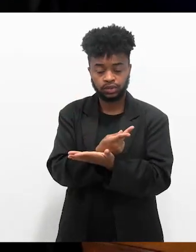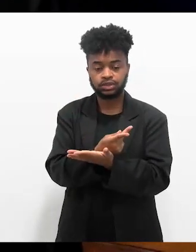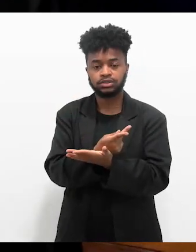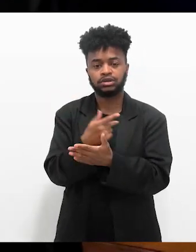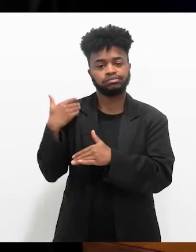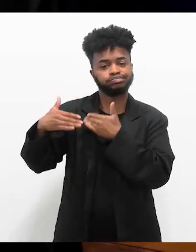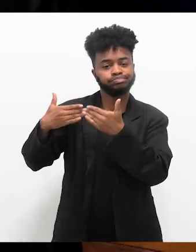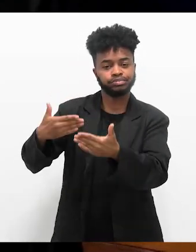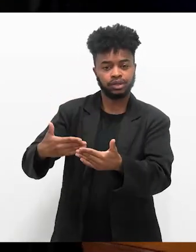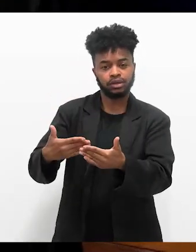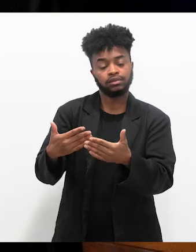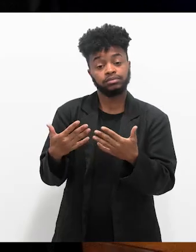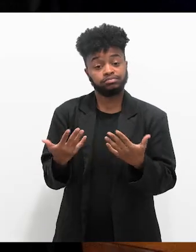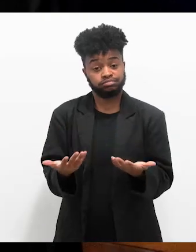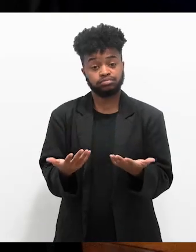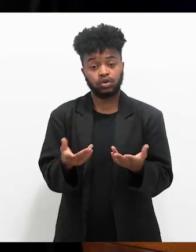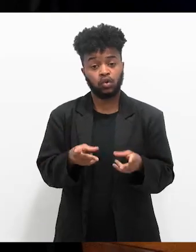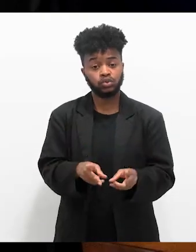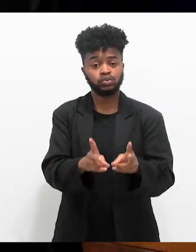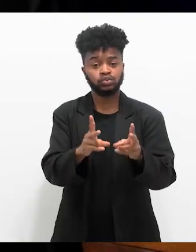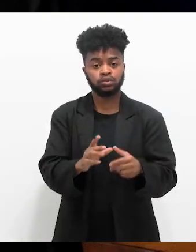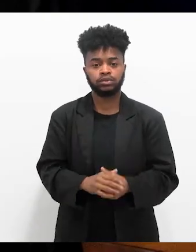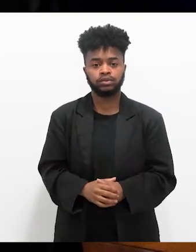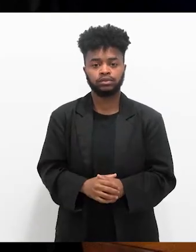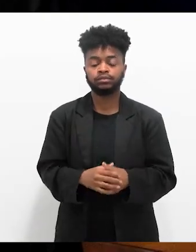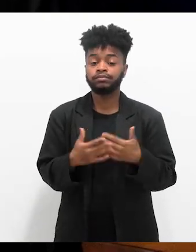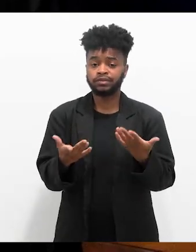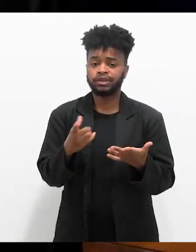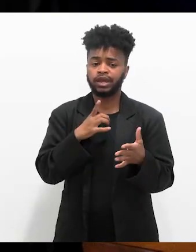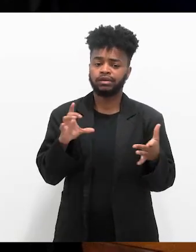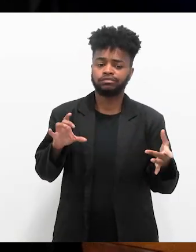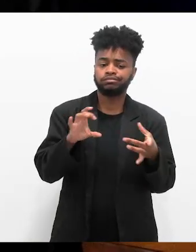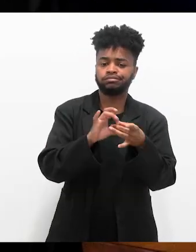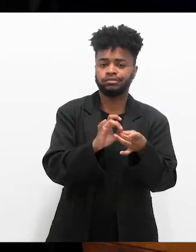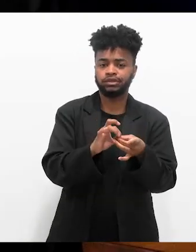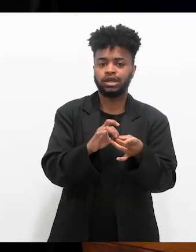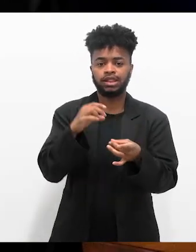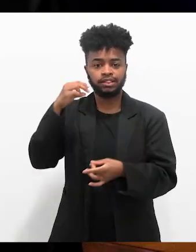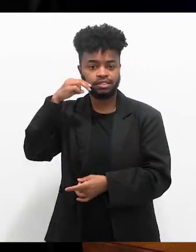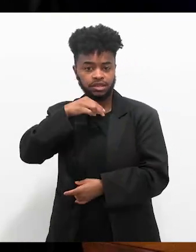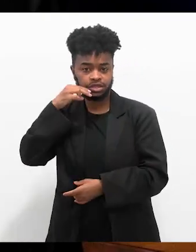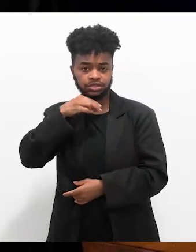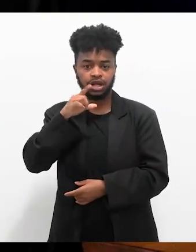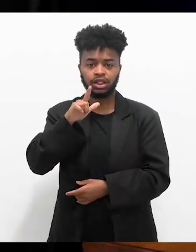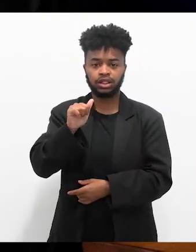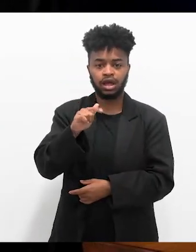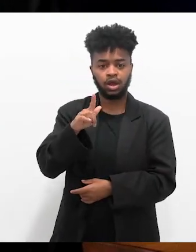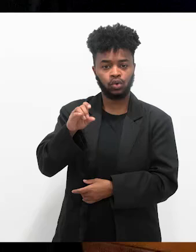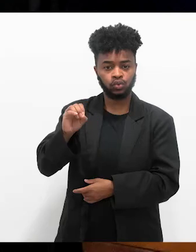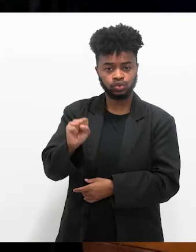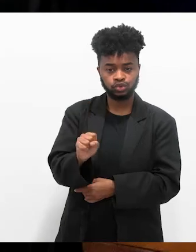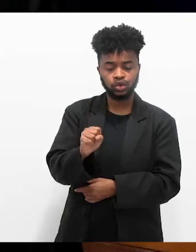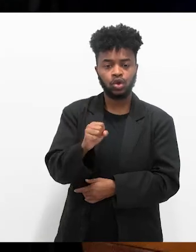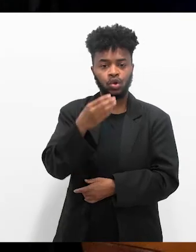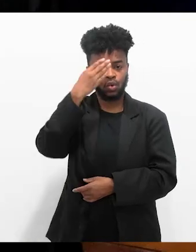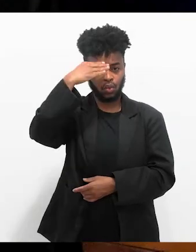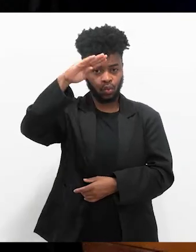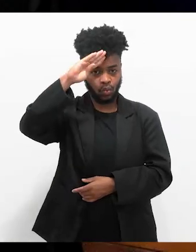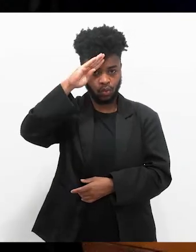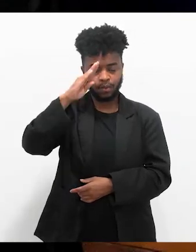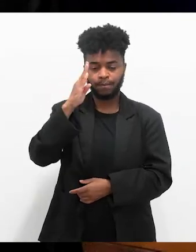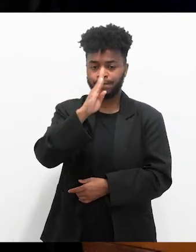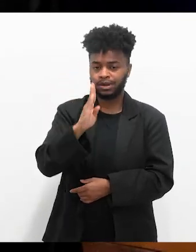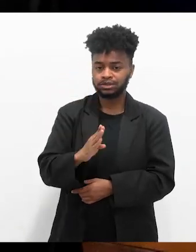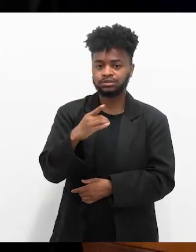né, mais avançados, vamos dizer assim. Então, a gente tem todo esse enlace entre a Nigéria, entre Lagos, entre Cuba, entre